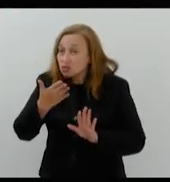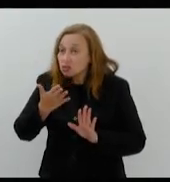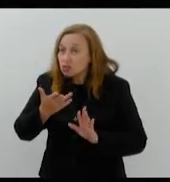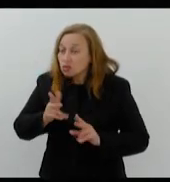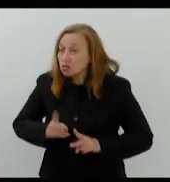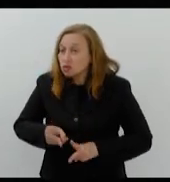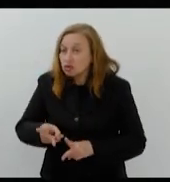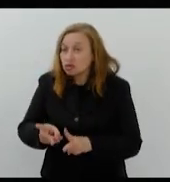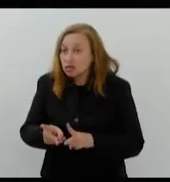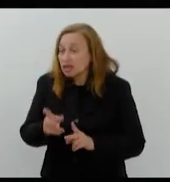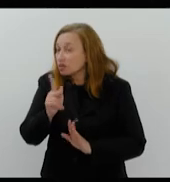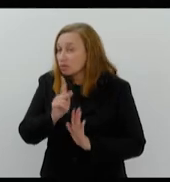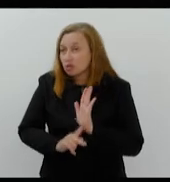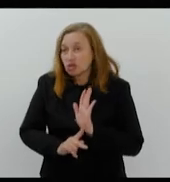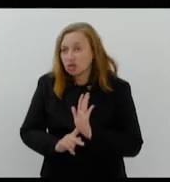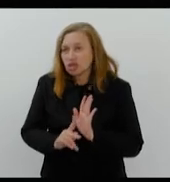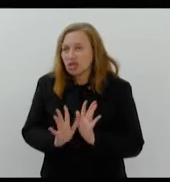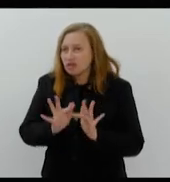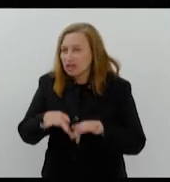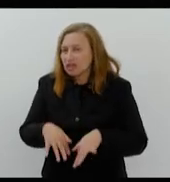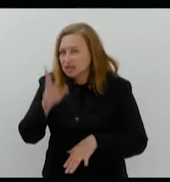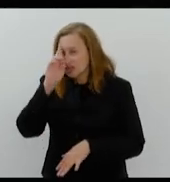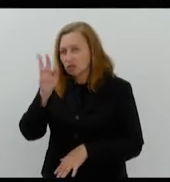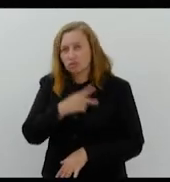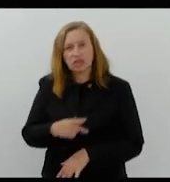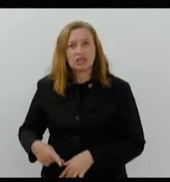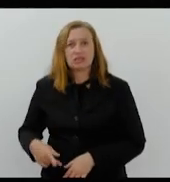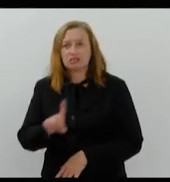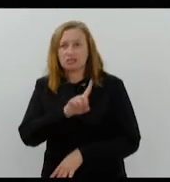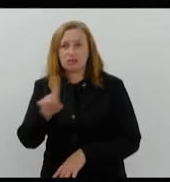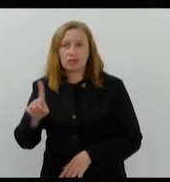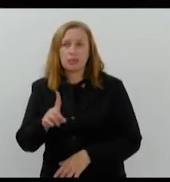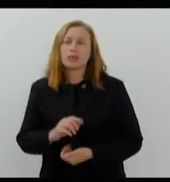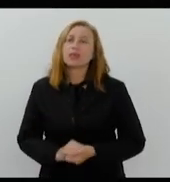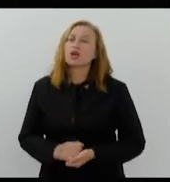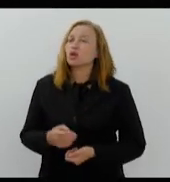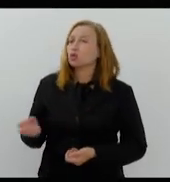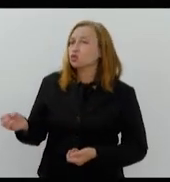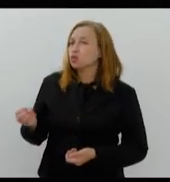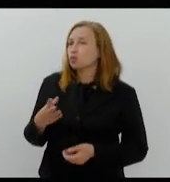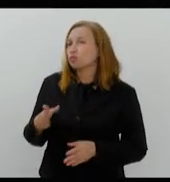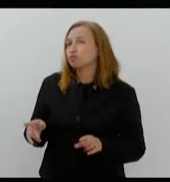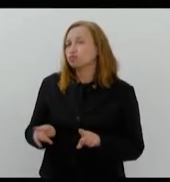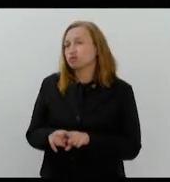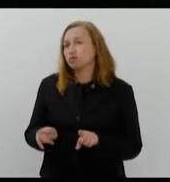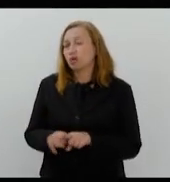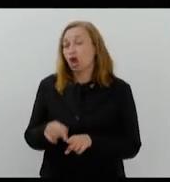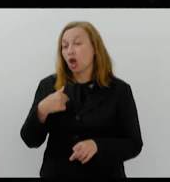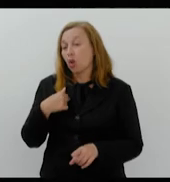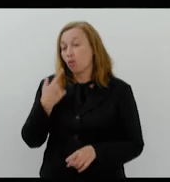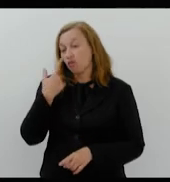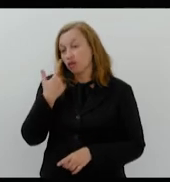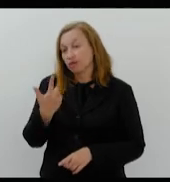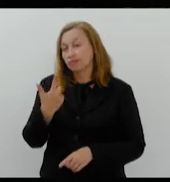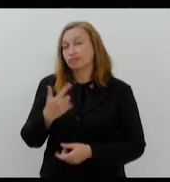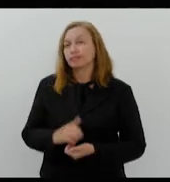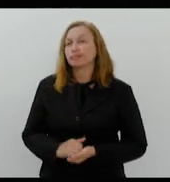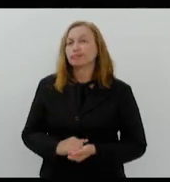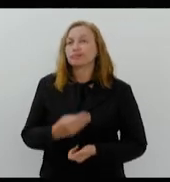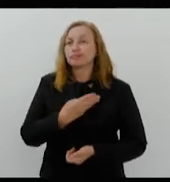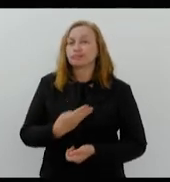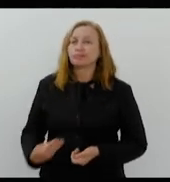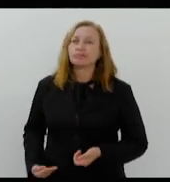E acaba aí. Não, senhora presidente. Mas, recentemente, eu descobri que o